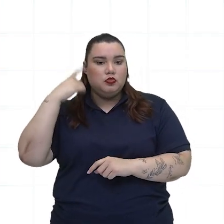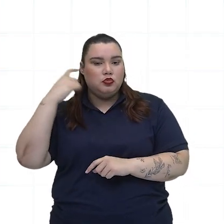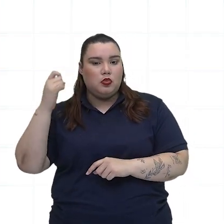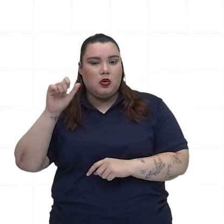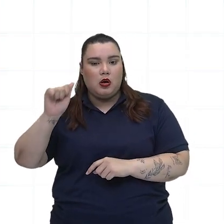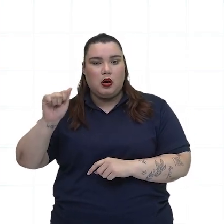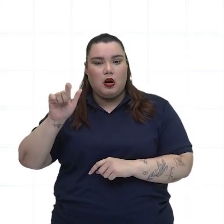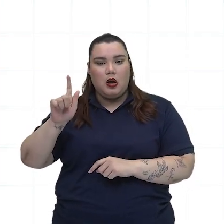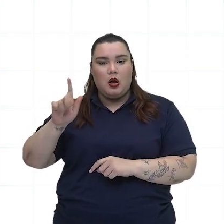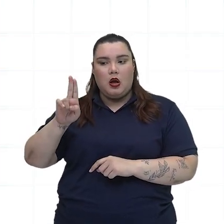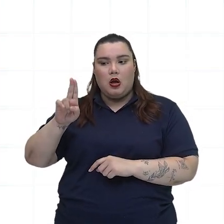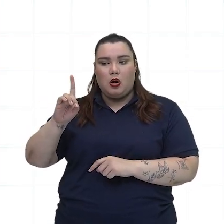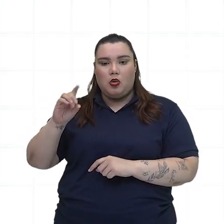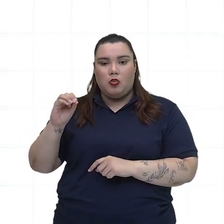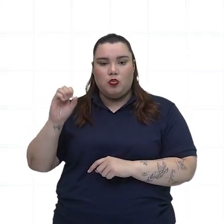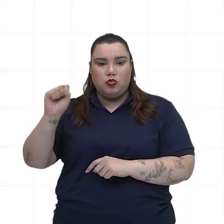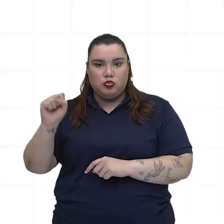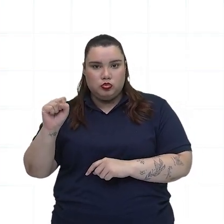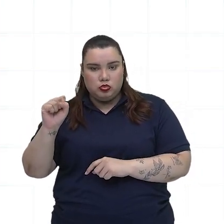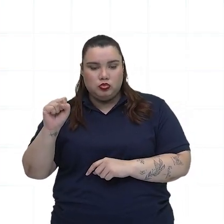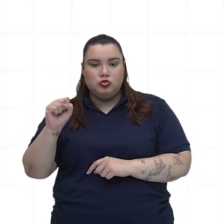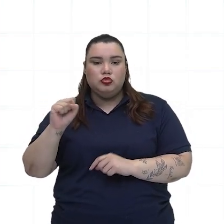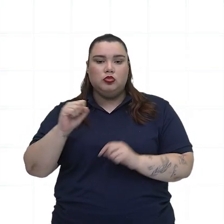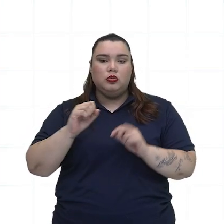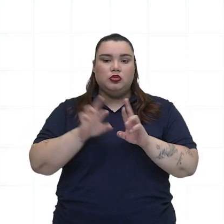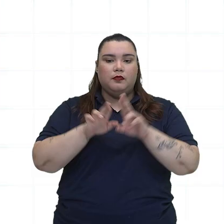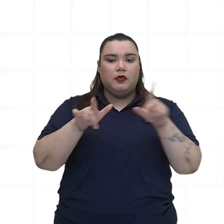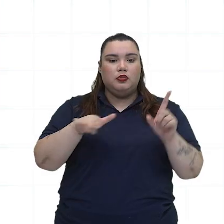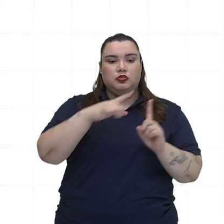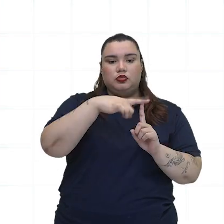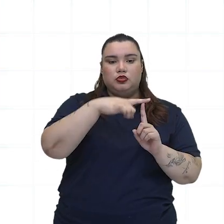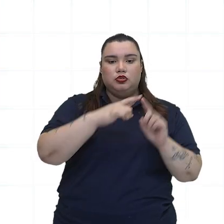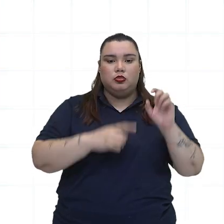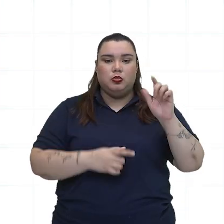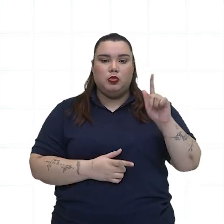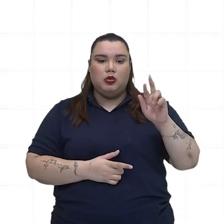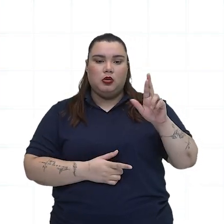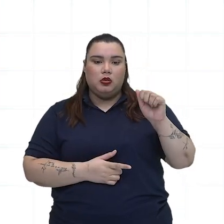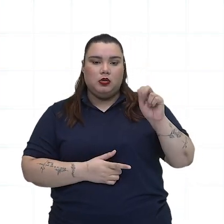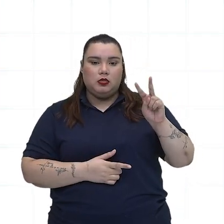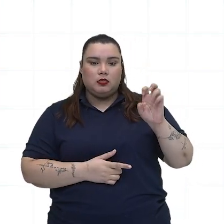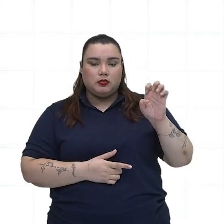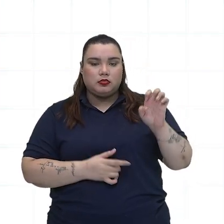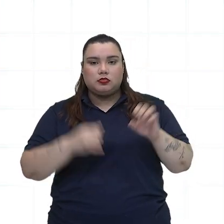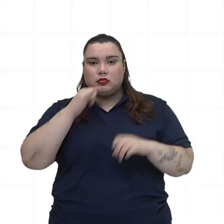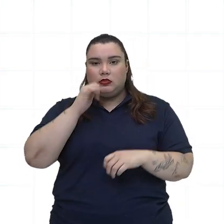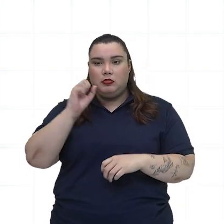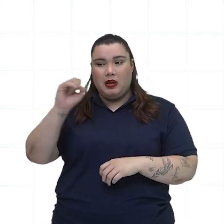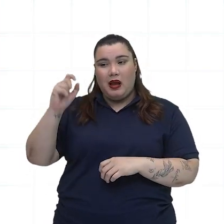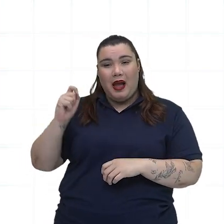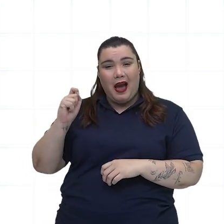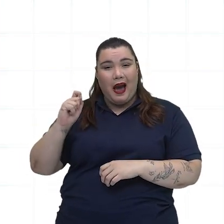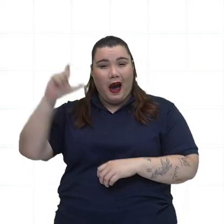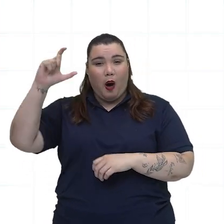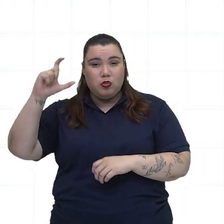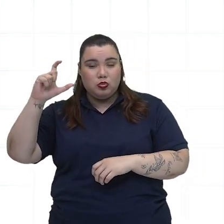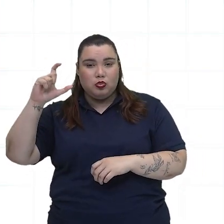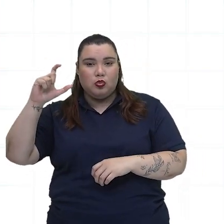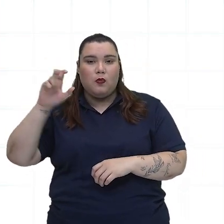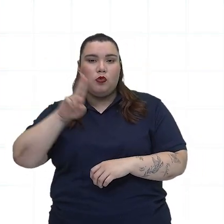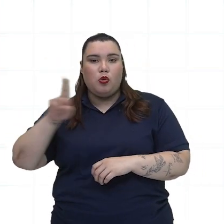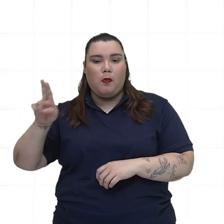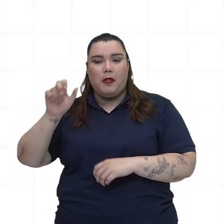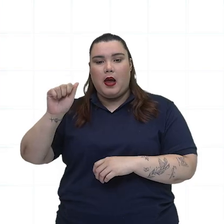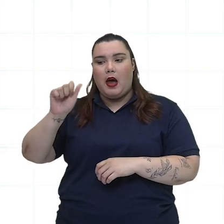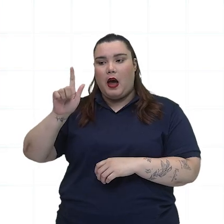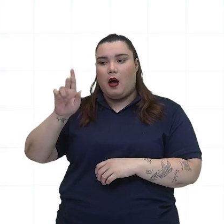agudos dos sons graves. O som alto é um som agudo e um som baixo é